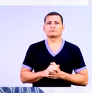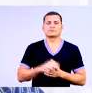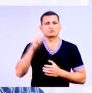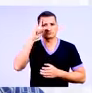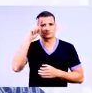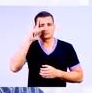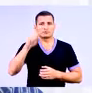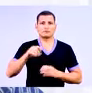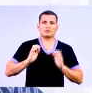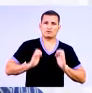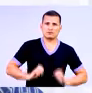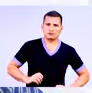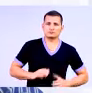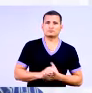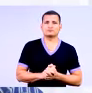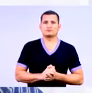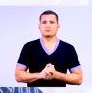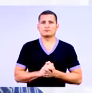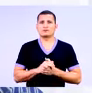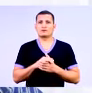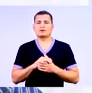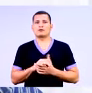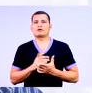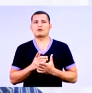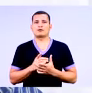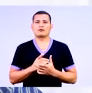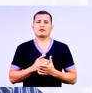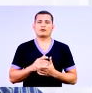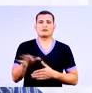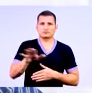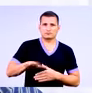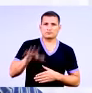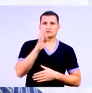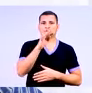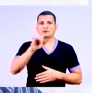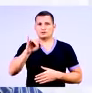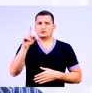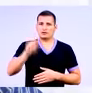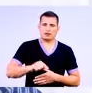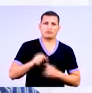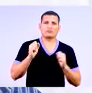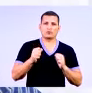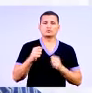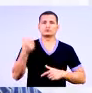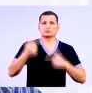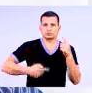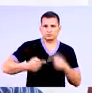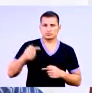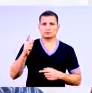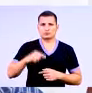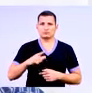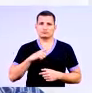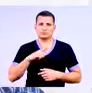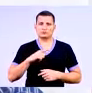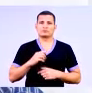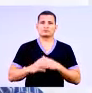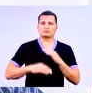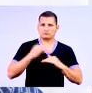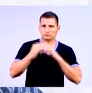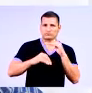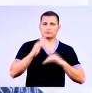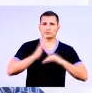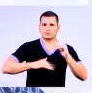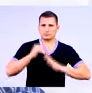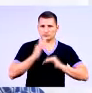ética, né? Isso associado à parte de TI, eu acredito que é algo que a gente pode discutir, isso é bem produtivo para os profissionais que